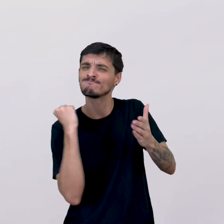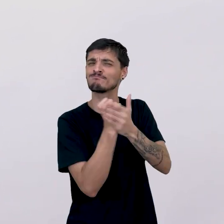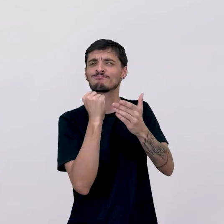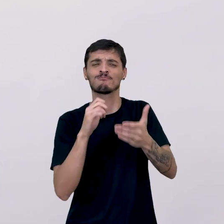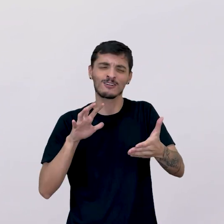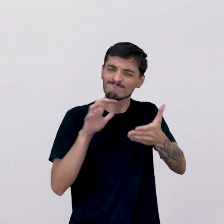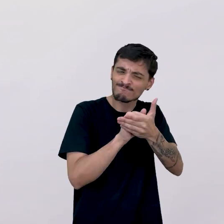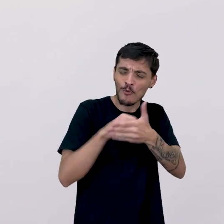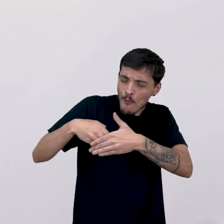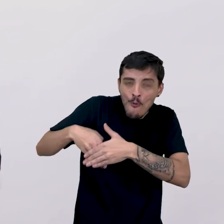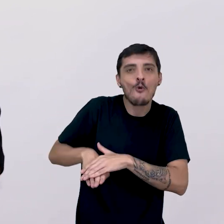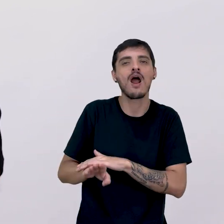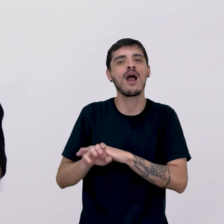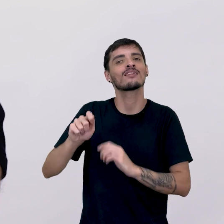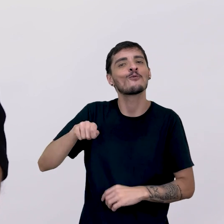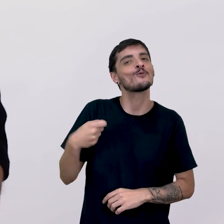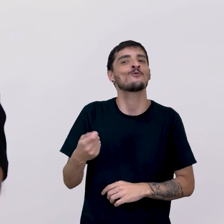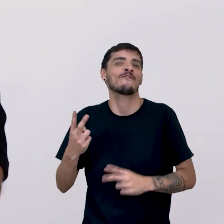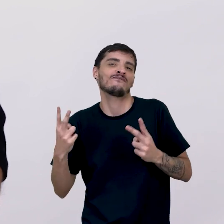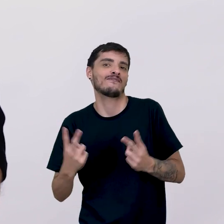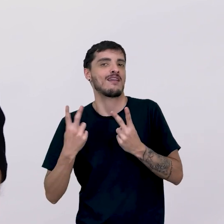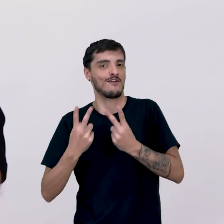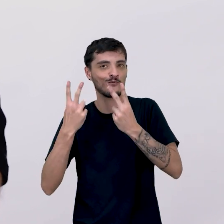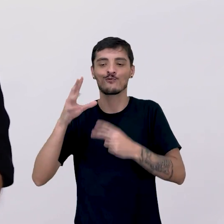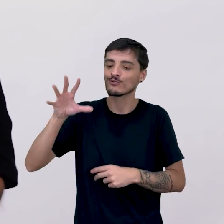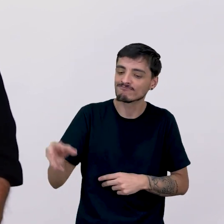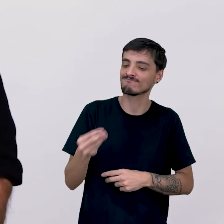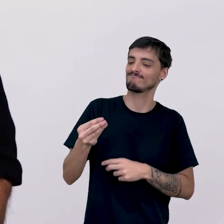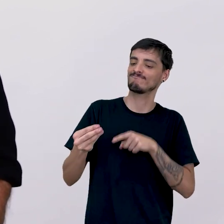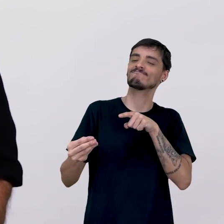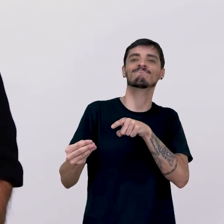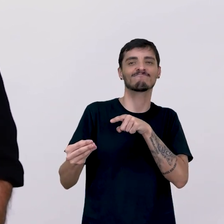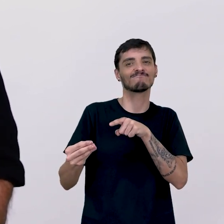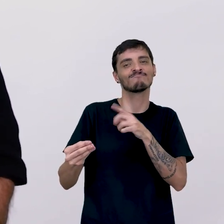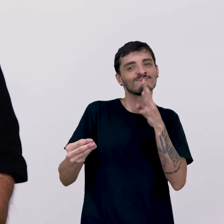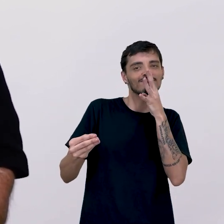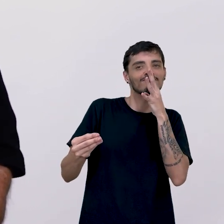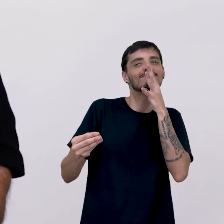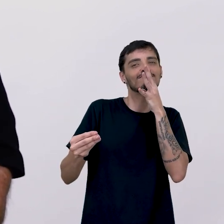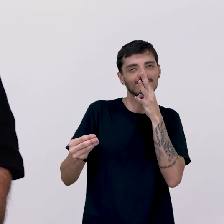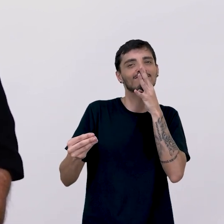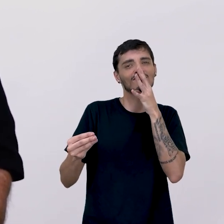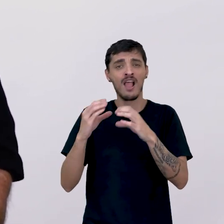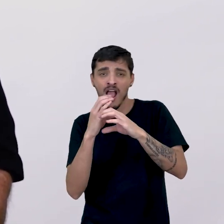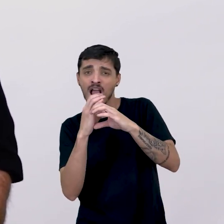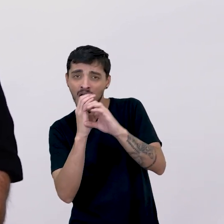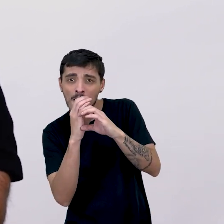a elas, conceder-lhes a perenidade do registro pela interação com o equipamento audiovisual.